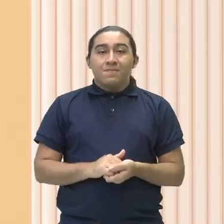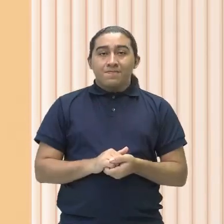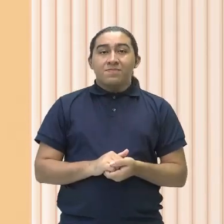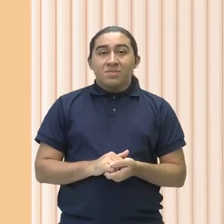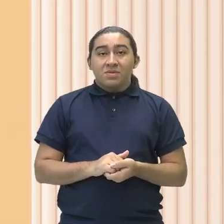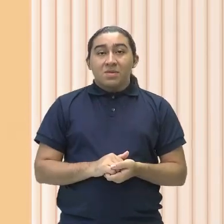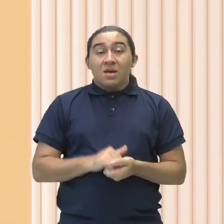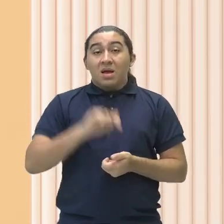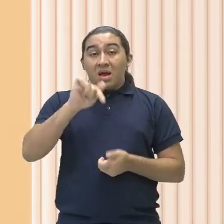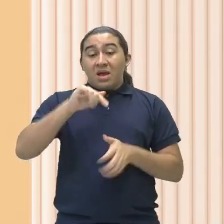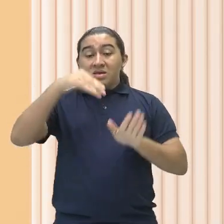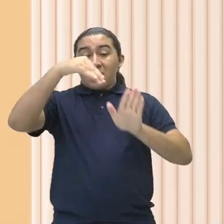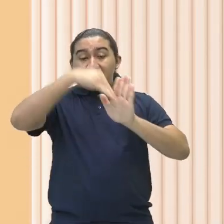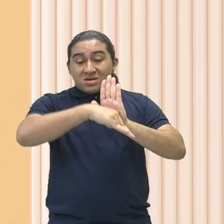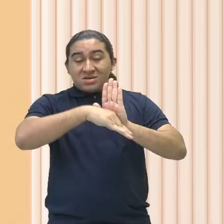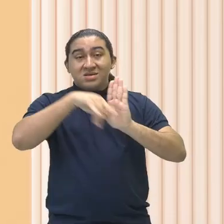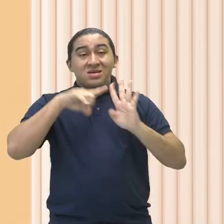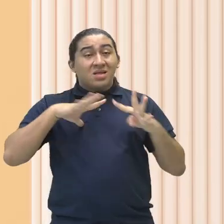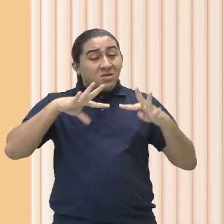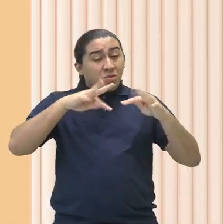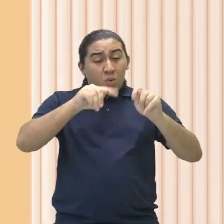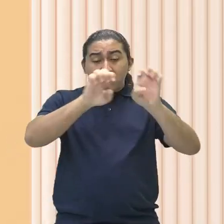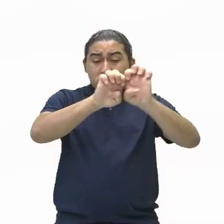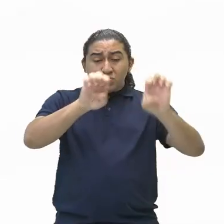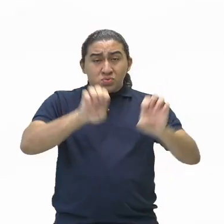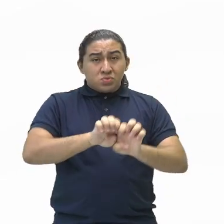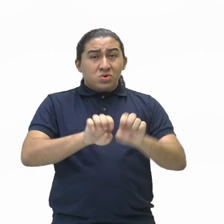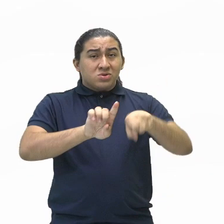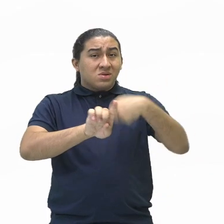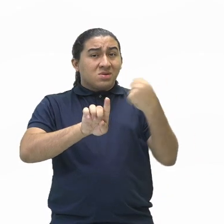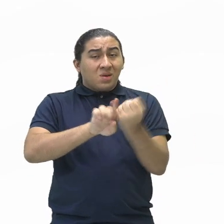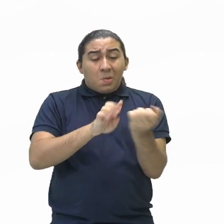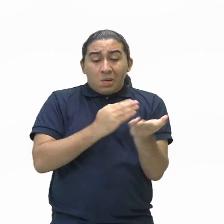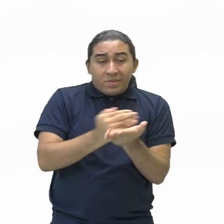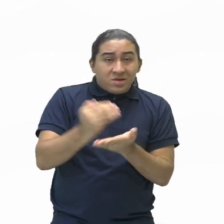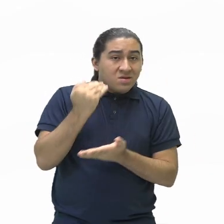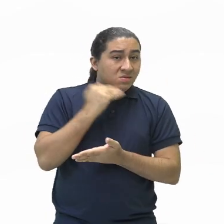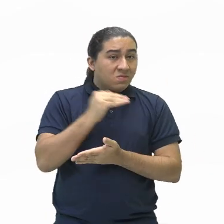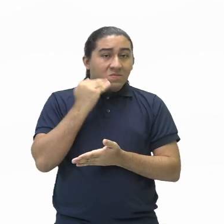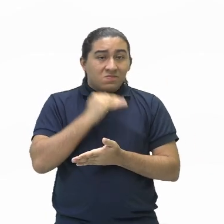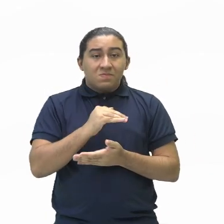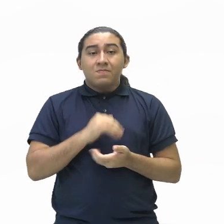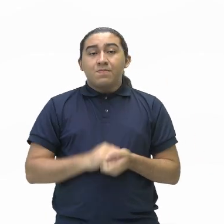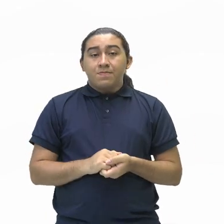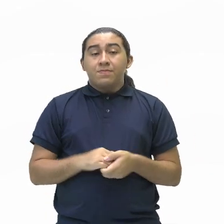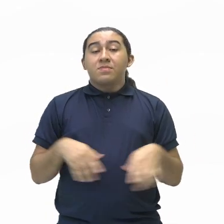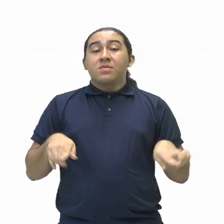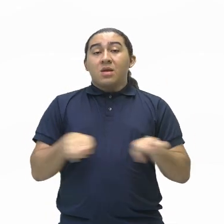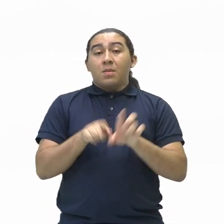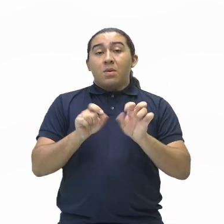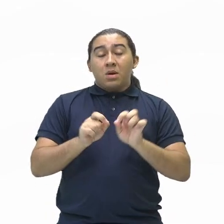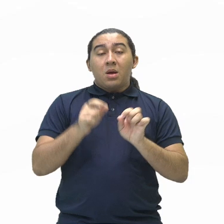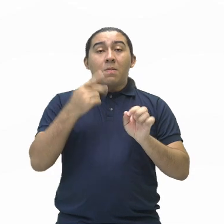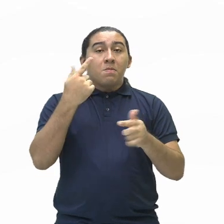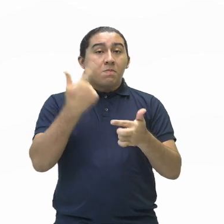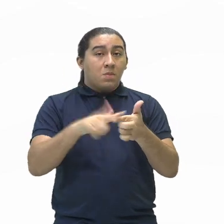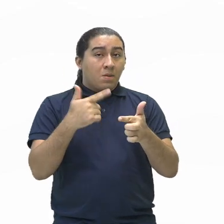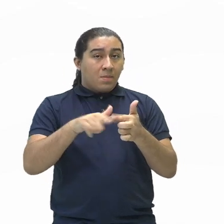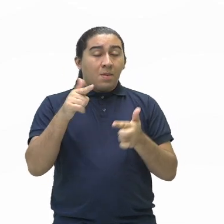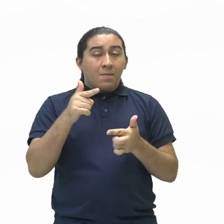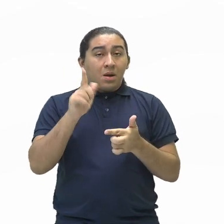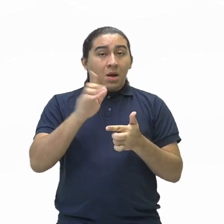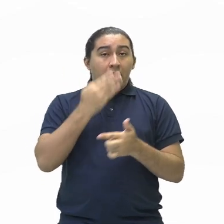afetar toda essa estrutura social. Além disso, a crise do açúcar acabou incentivando